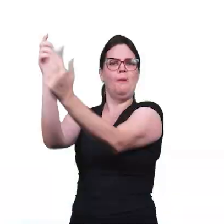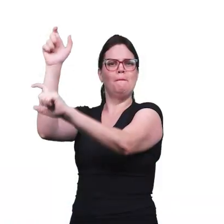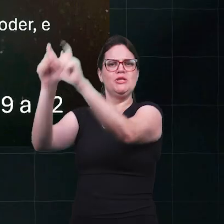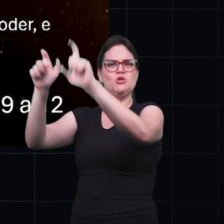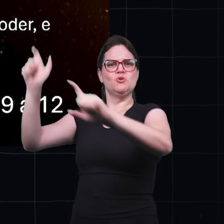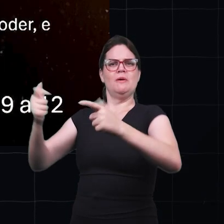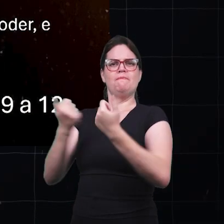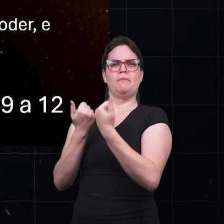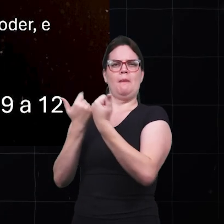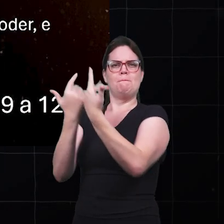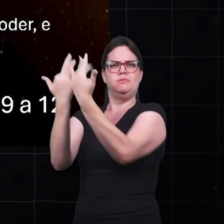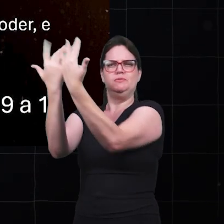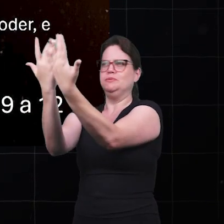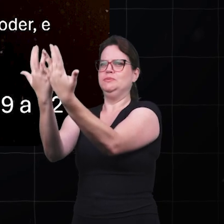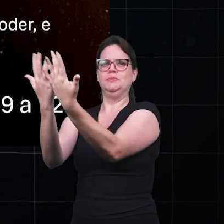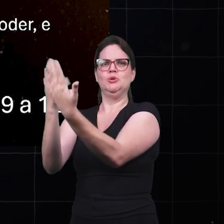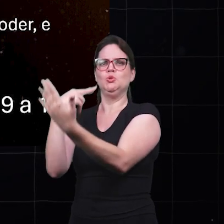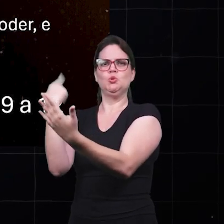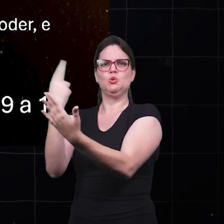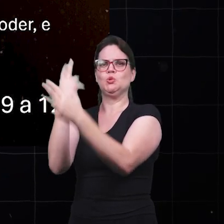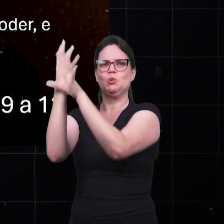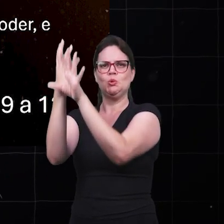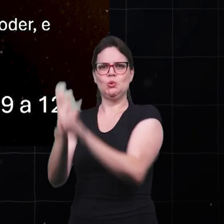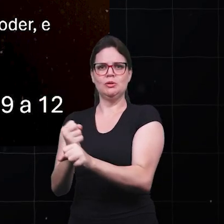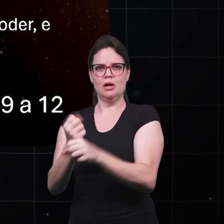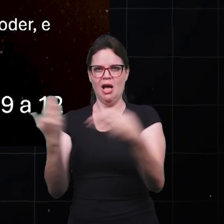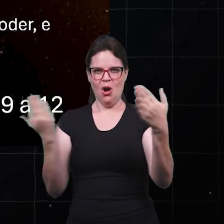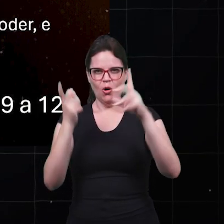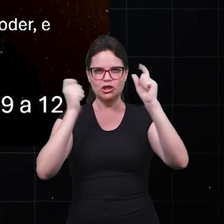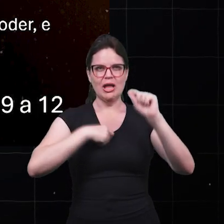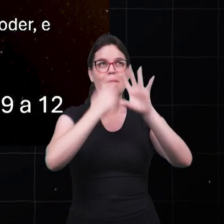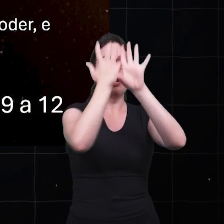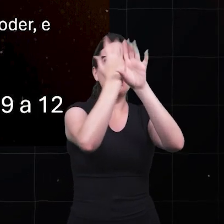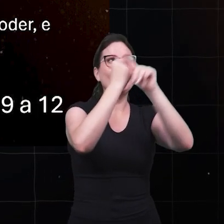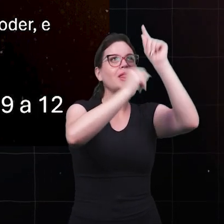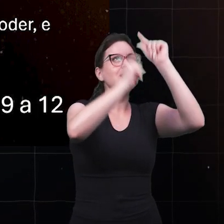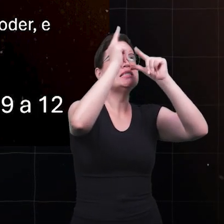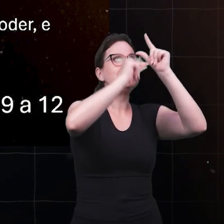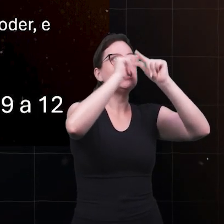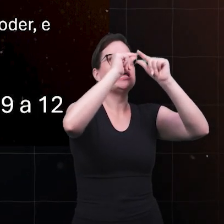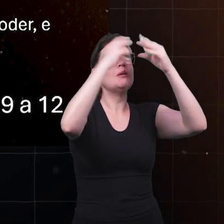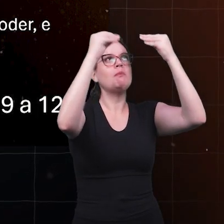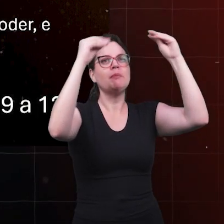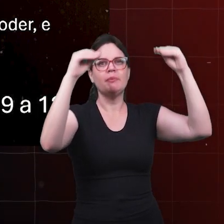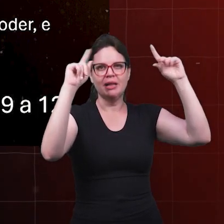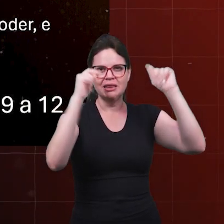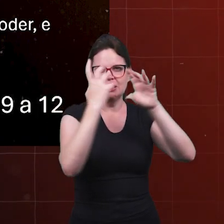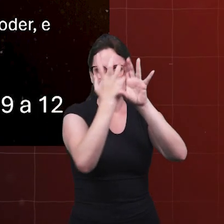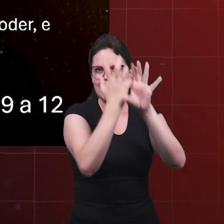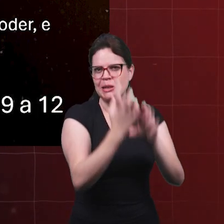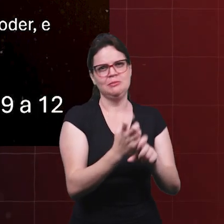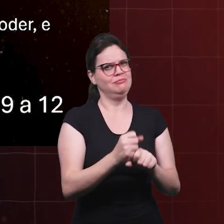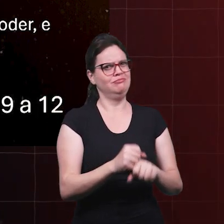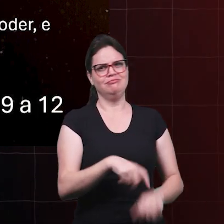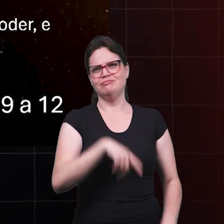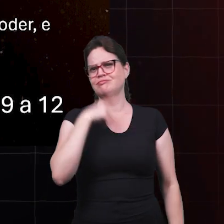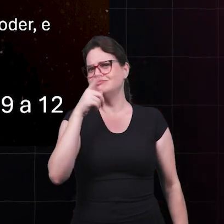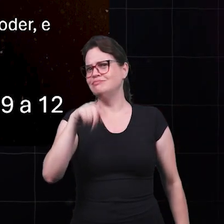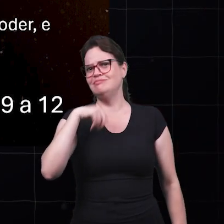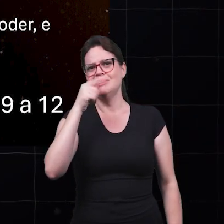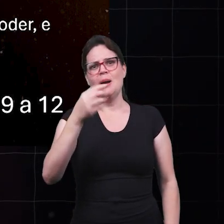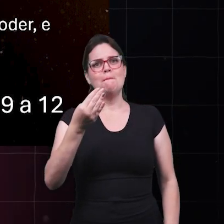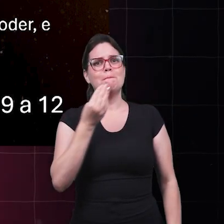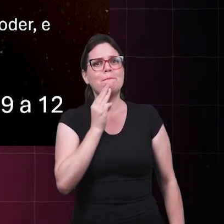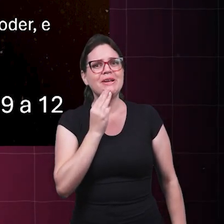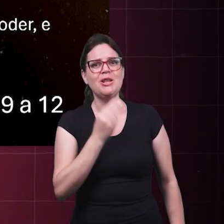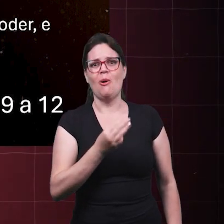estrelas do céu. A gente faz uma estimativa de bilhões e bilhões e bilhões de estrelas, que a gente não consegue contar.